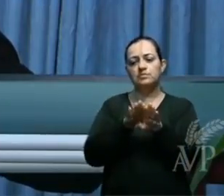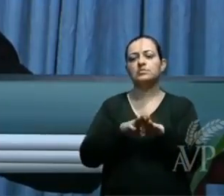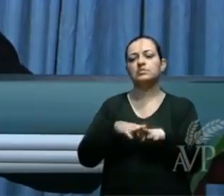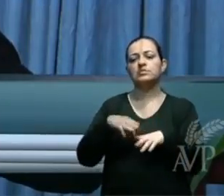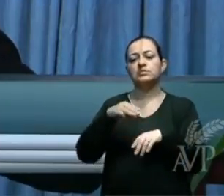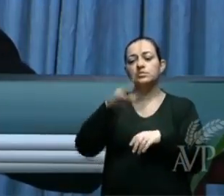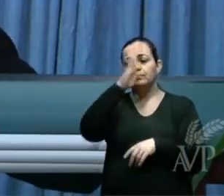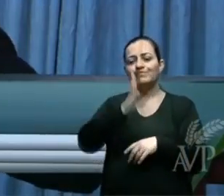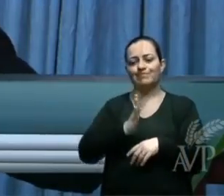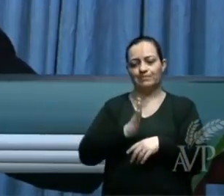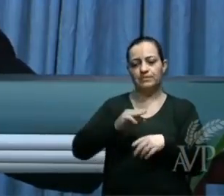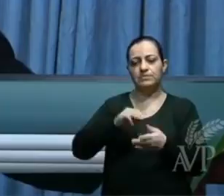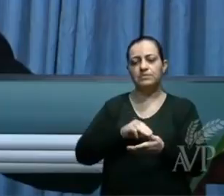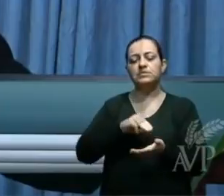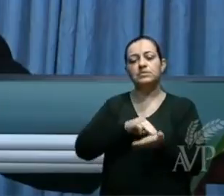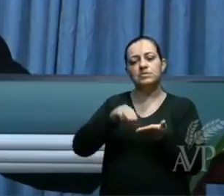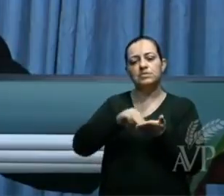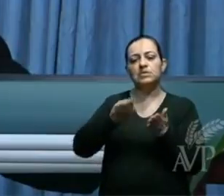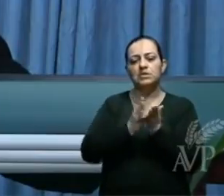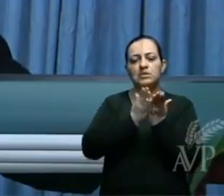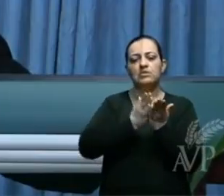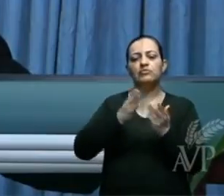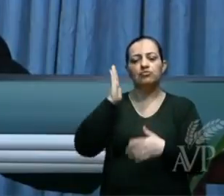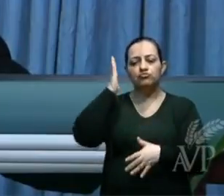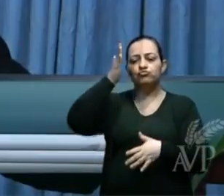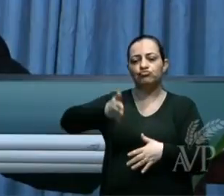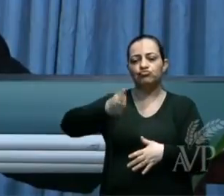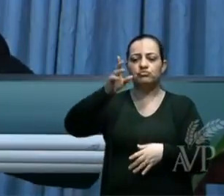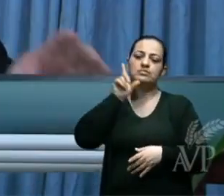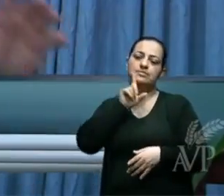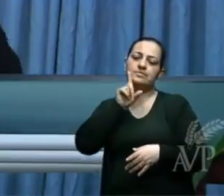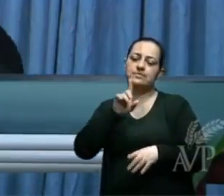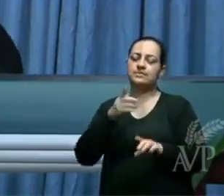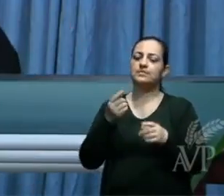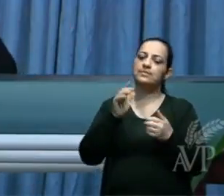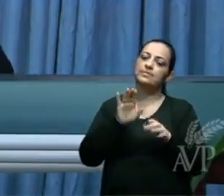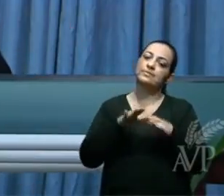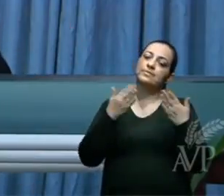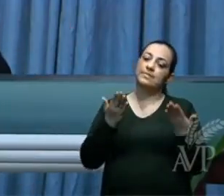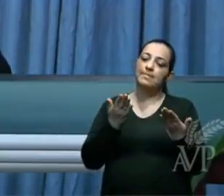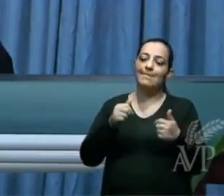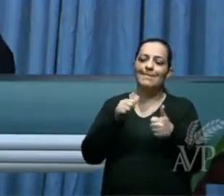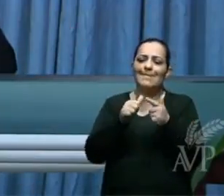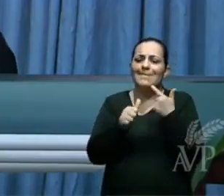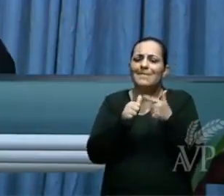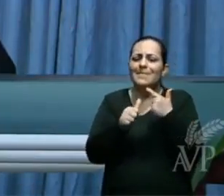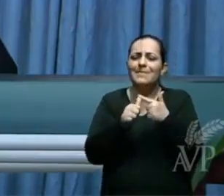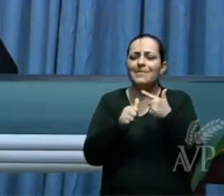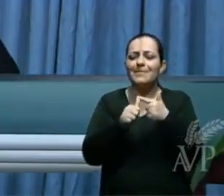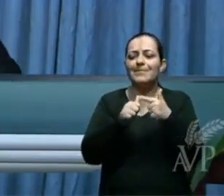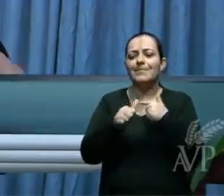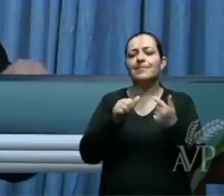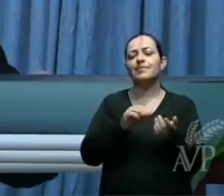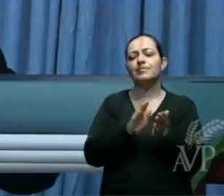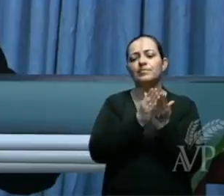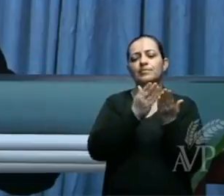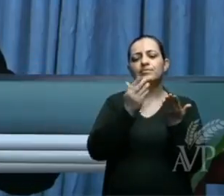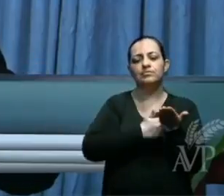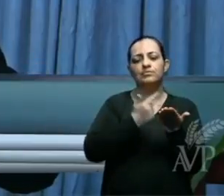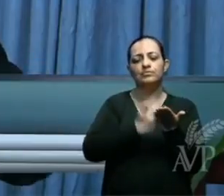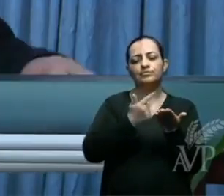direto mas não é por isso mas as primeiras mensagens nossas foram traduzidas